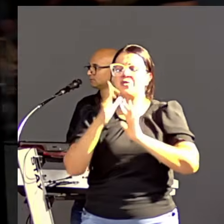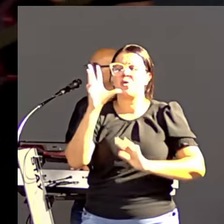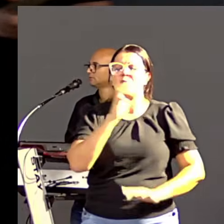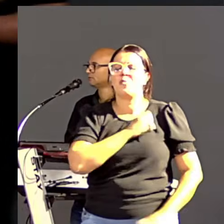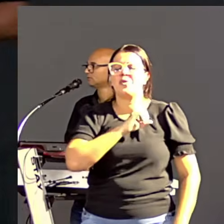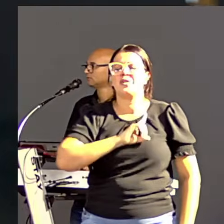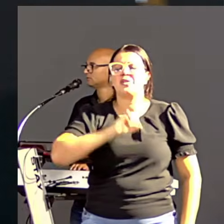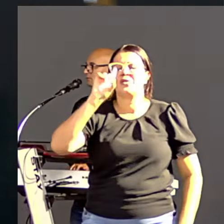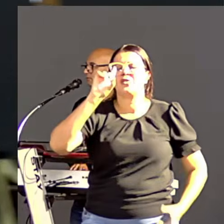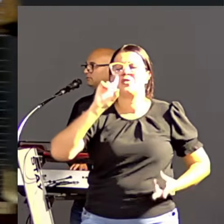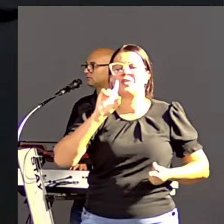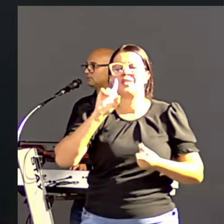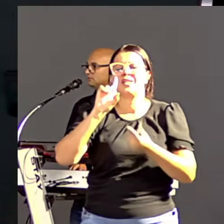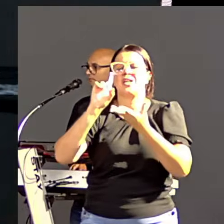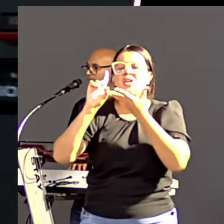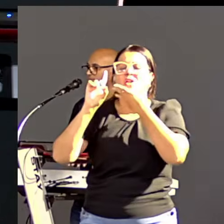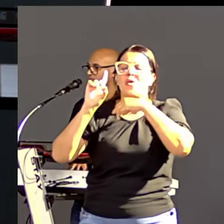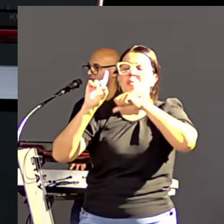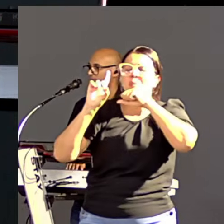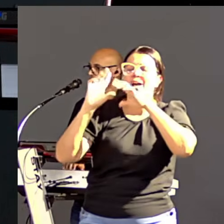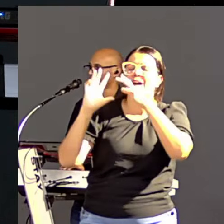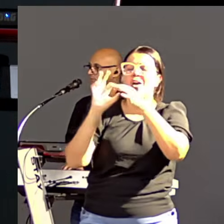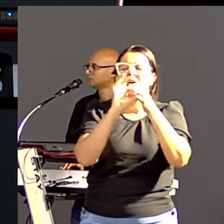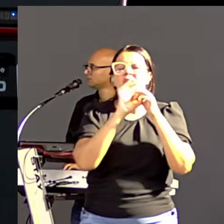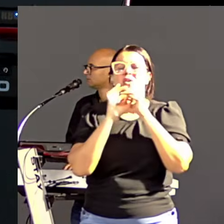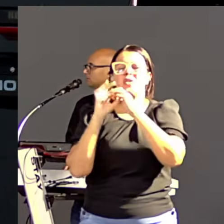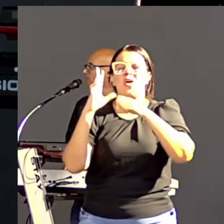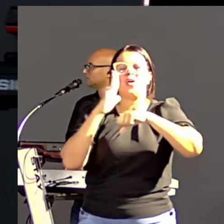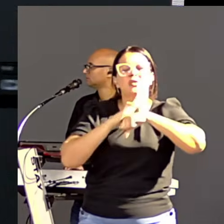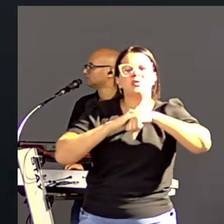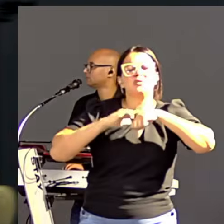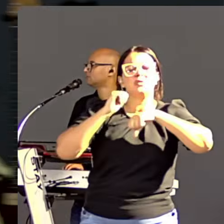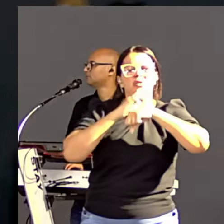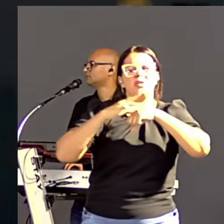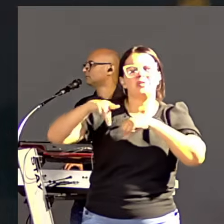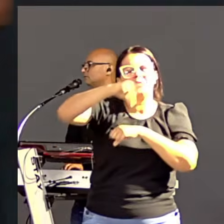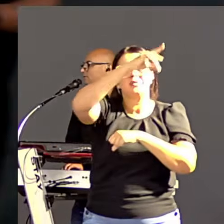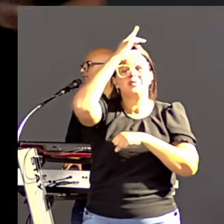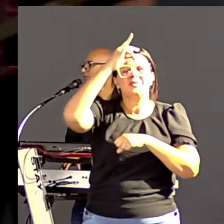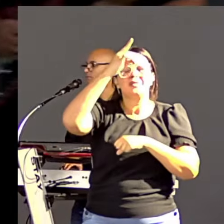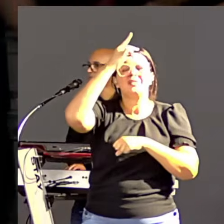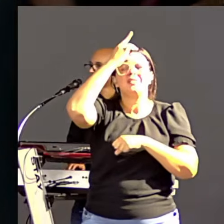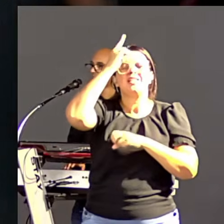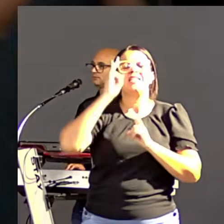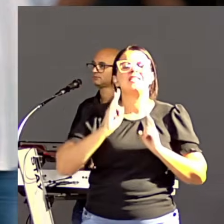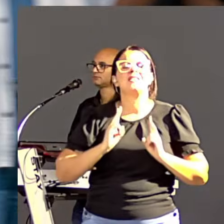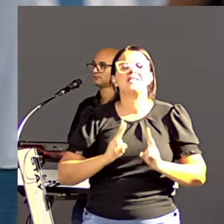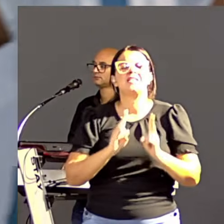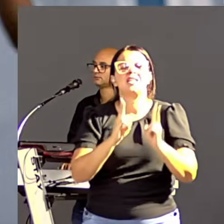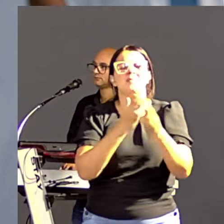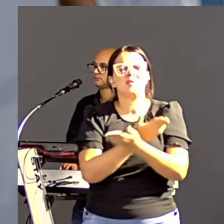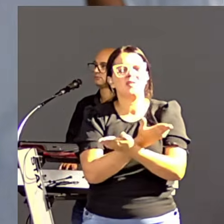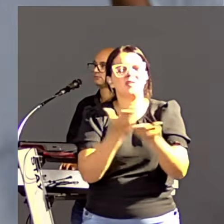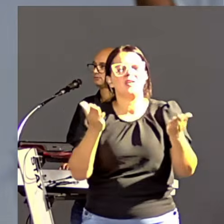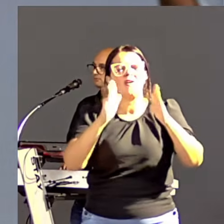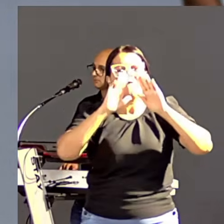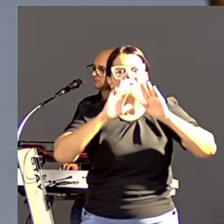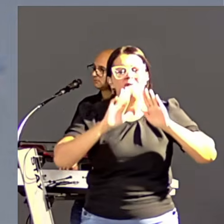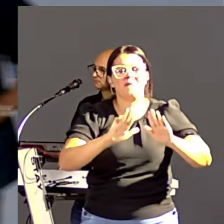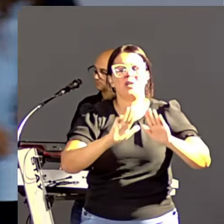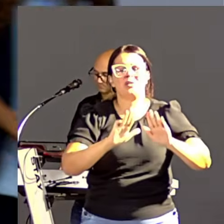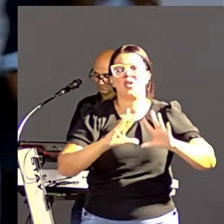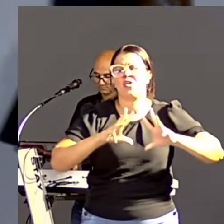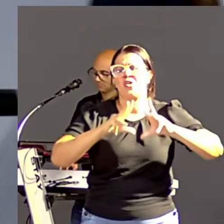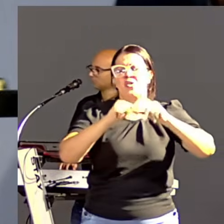Deus, o nosso eterno Pai, a comunhão e a consolação do Espírito Santo esteja e permaneça sobre